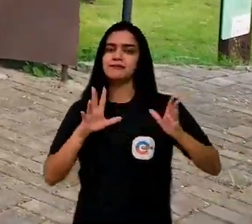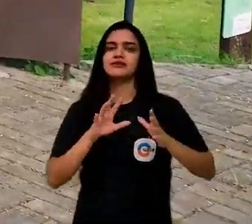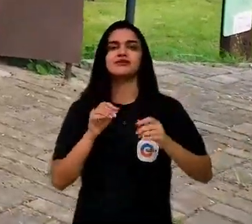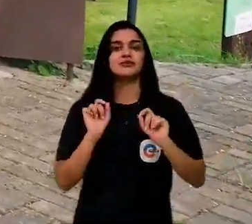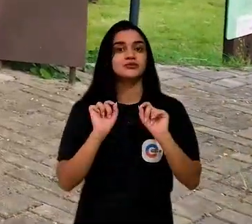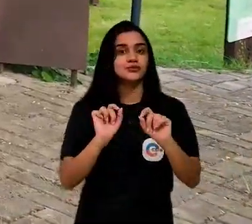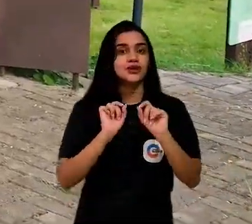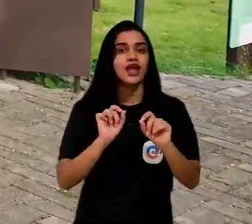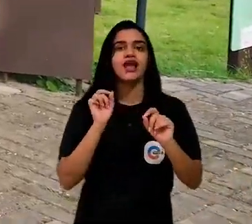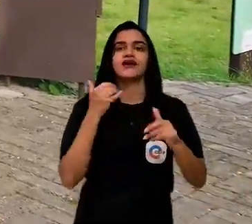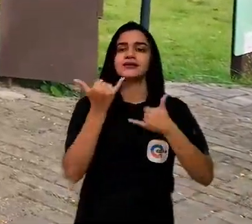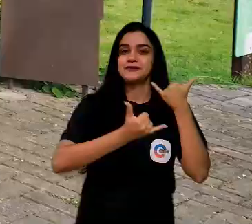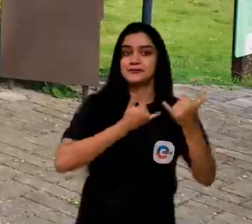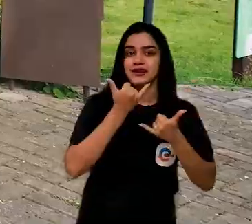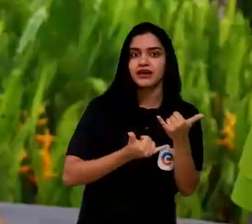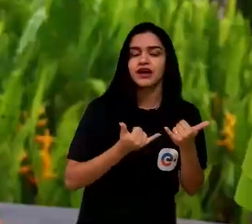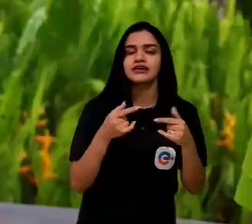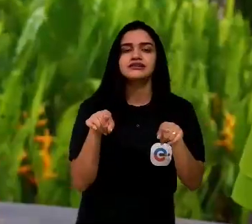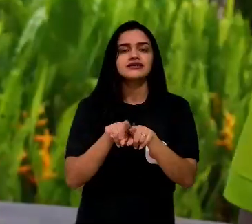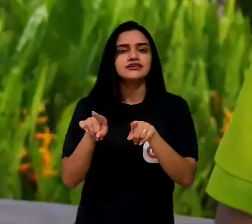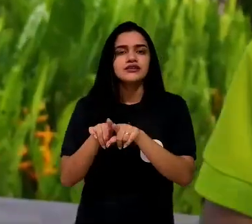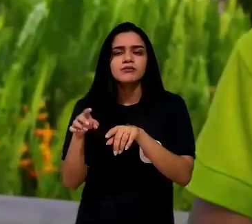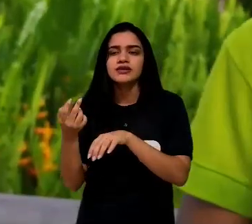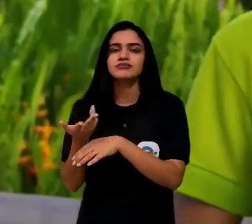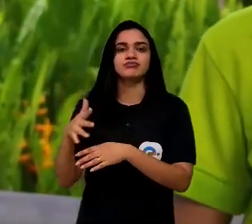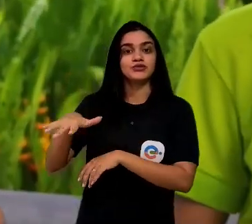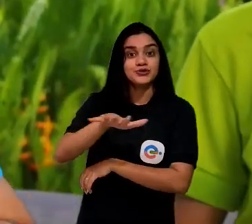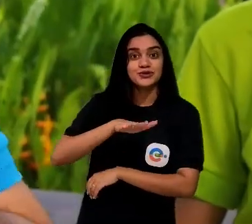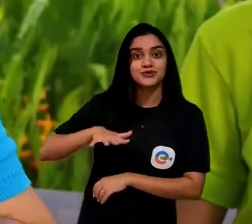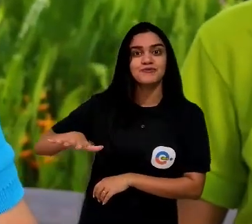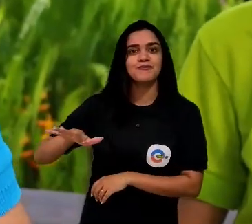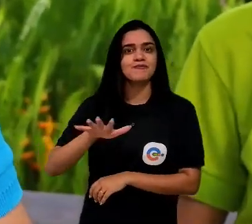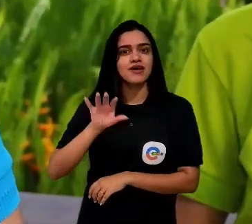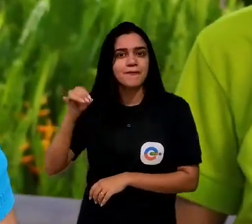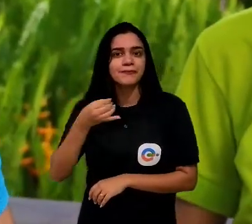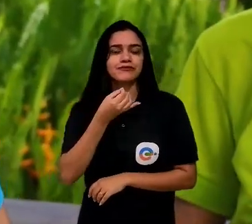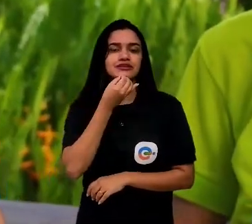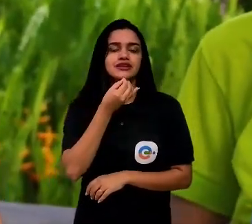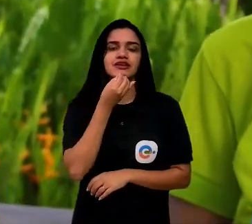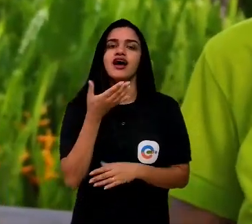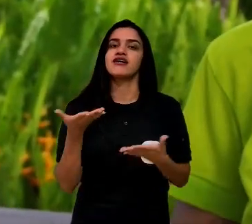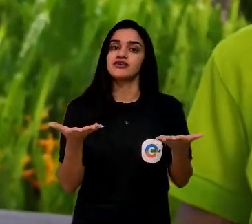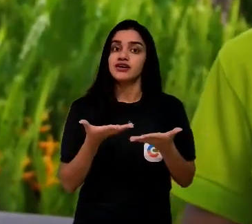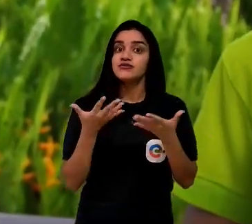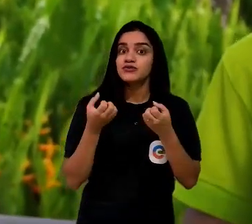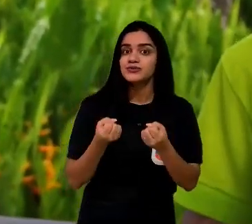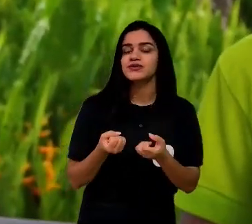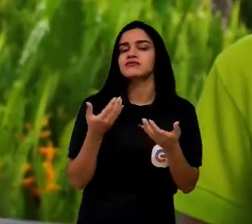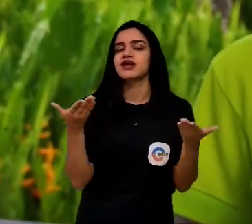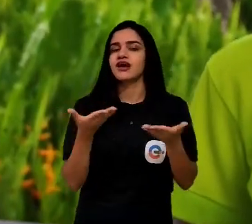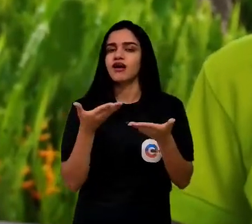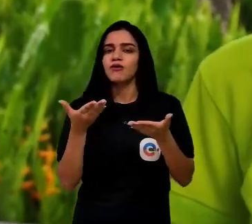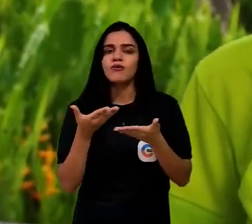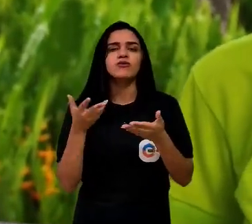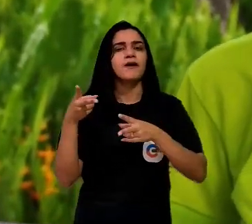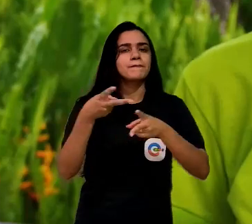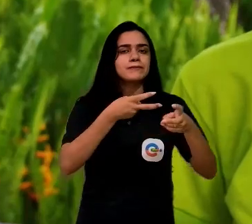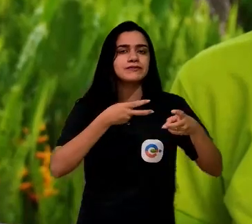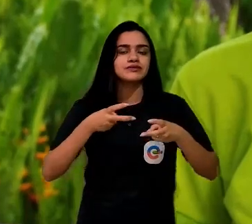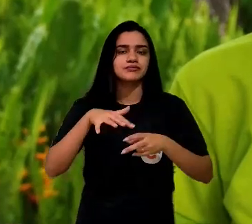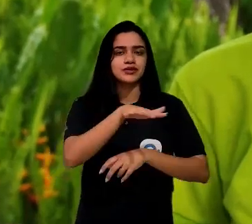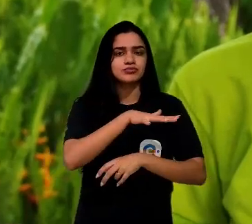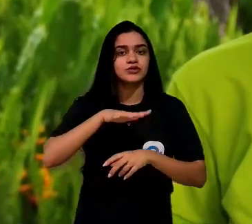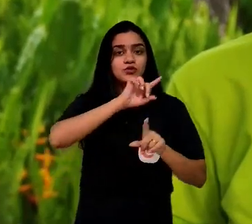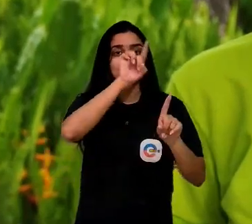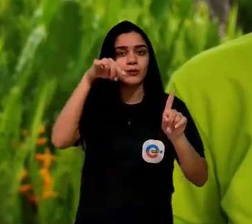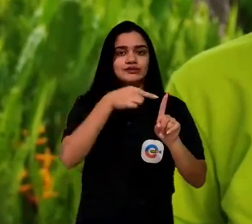além de brincar, explorar o espaço. Agora, vamos ver quais foram os campos de experiências e os objetivos de aprendizagem